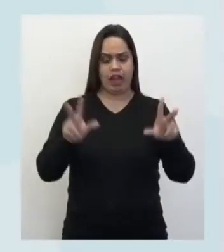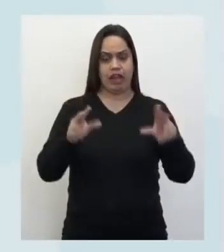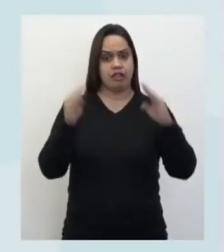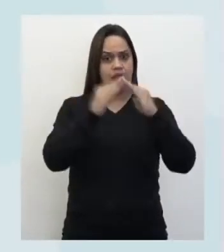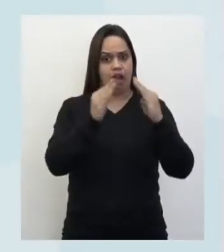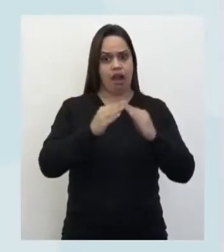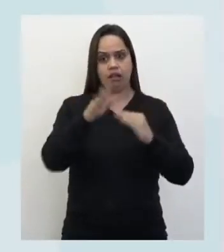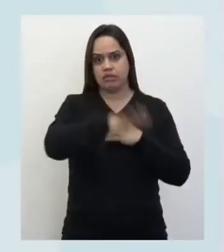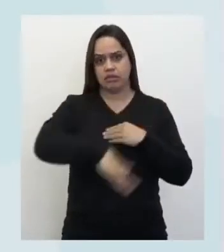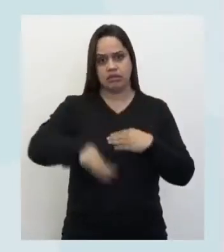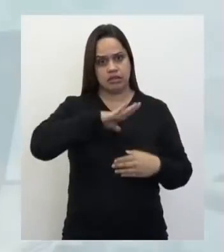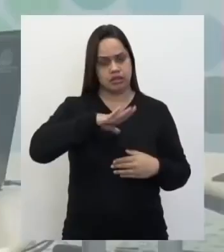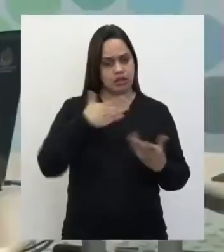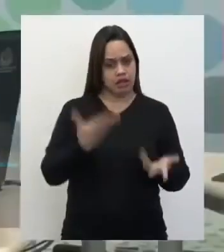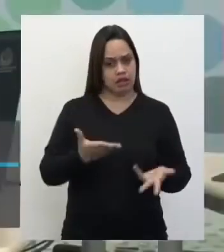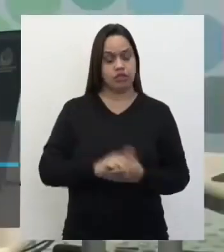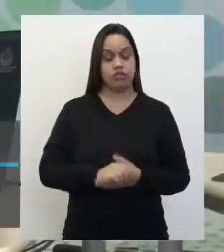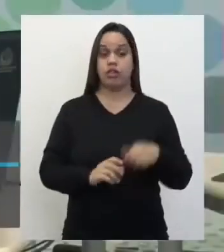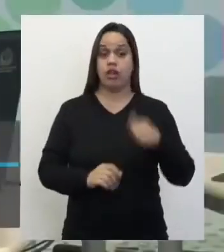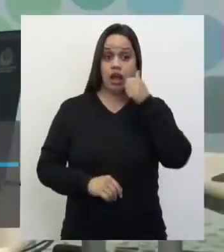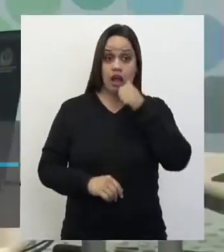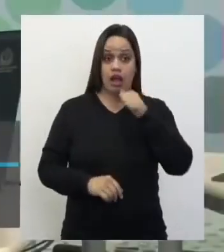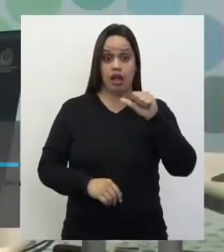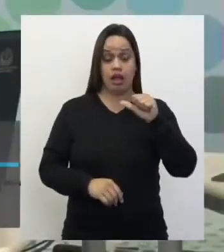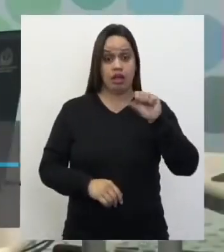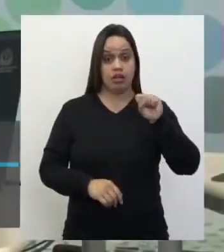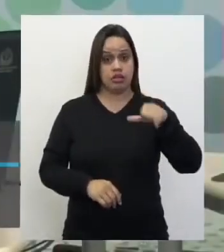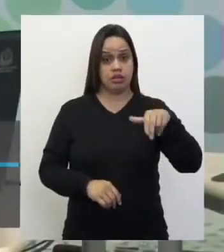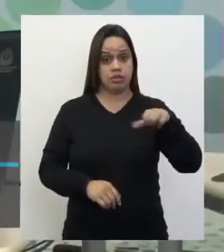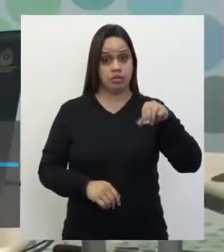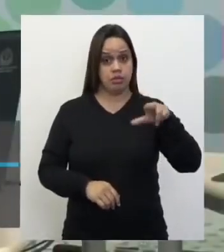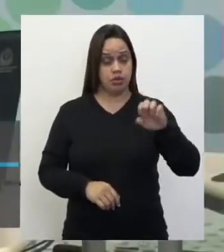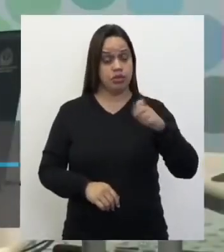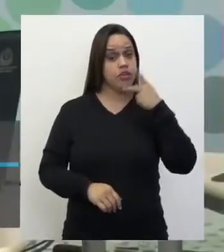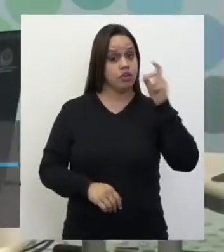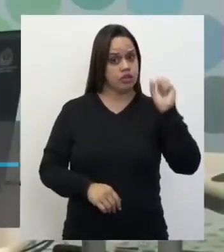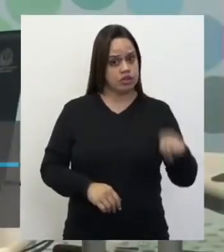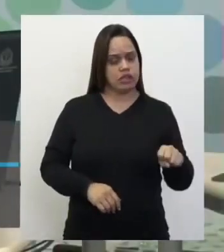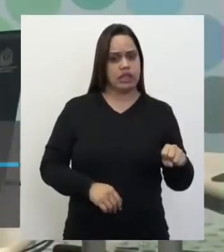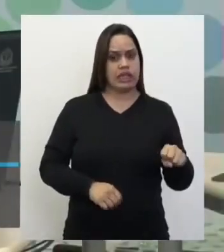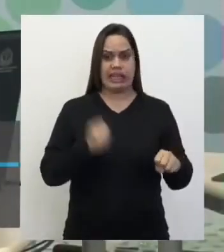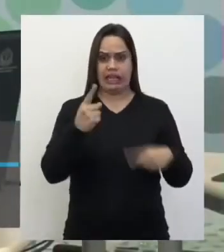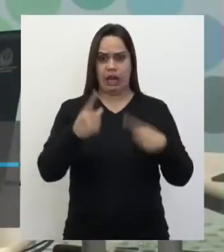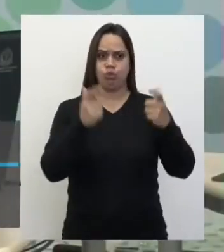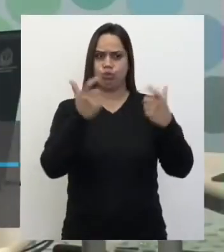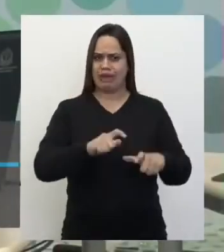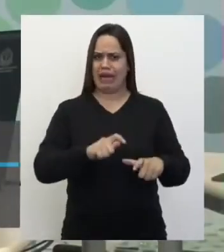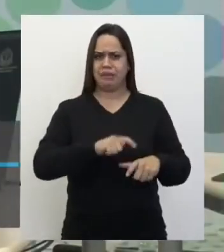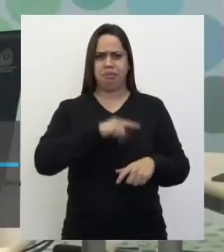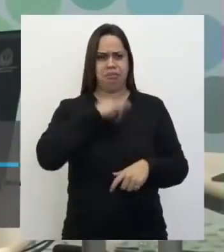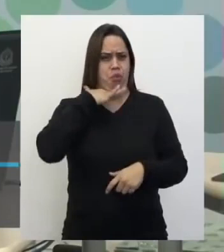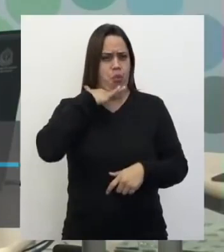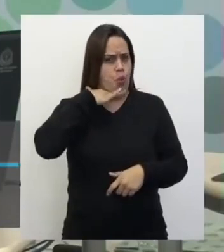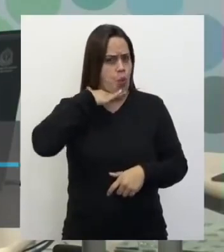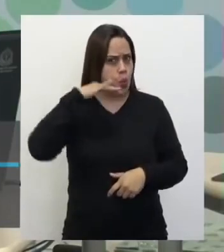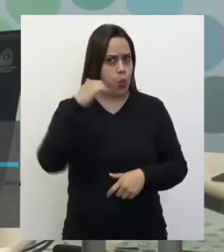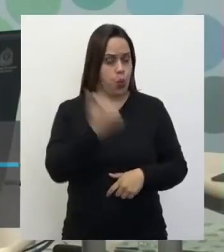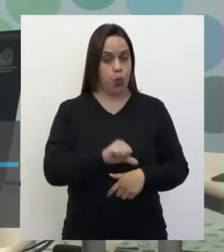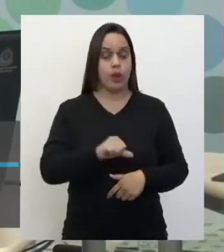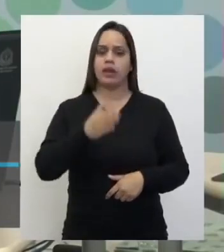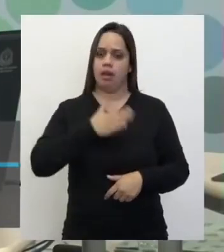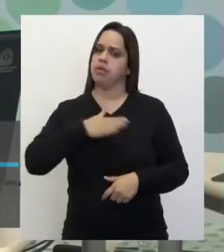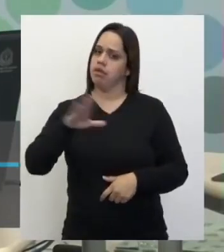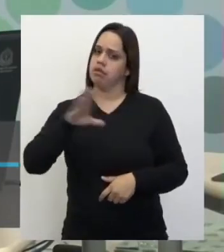resposta. A Simone colocou que sim, em algumas regiões, inclusive, uma situação bem precária. E ela colocou que na cidade dela